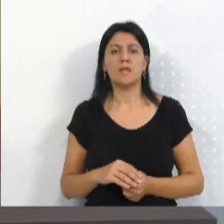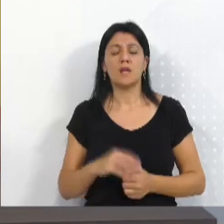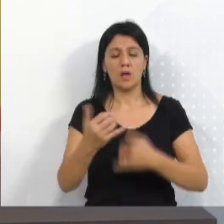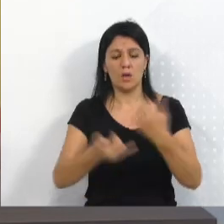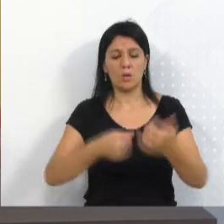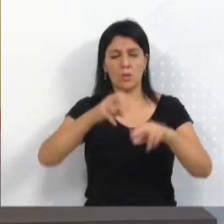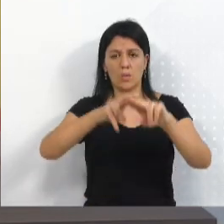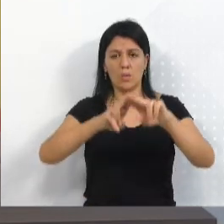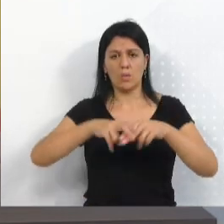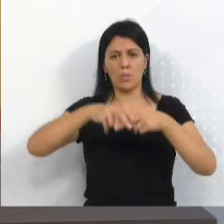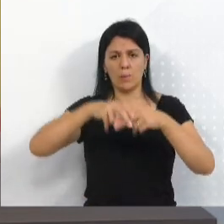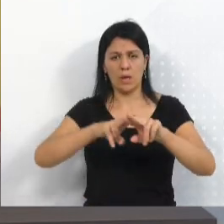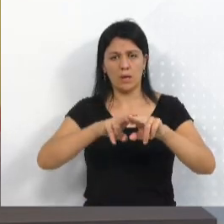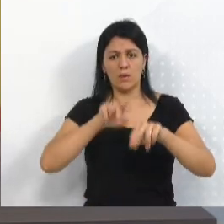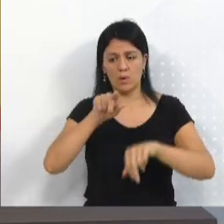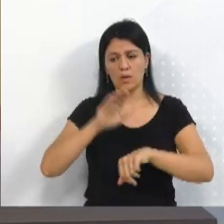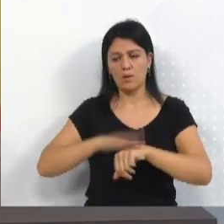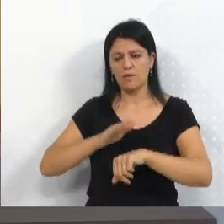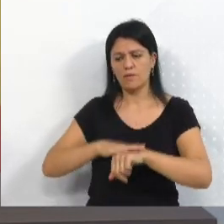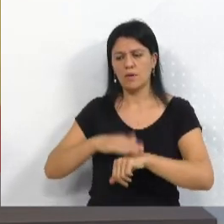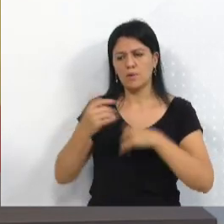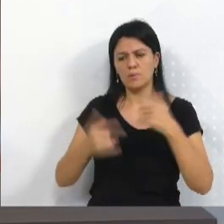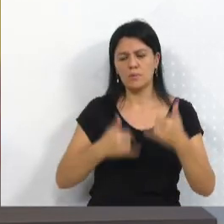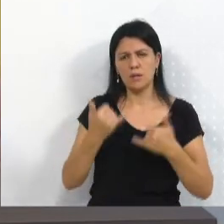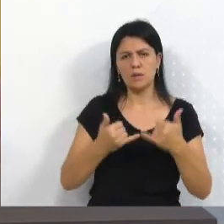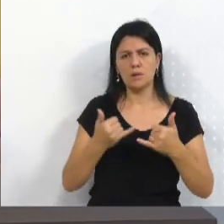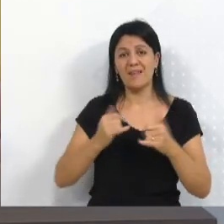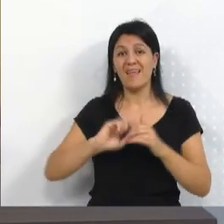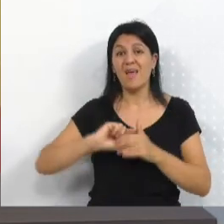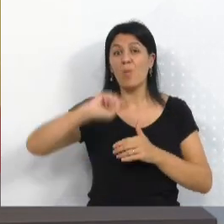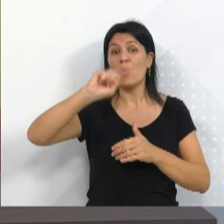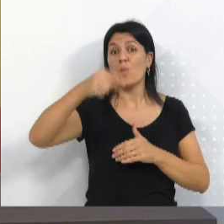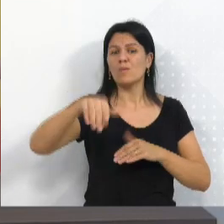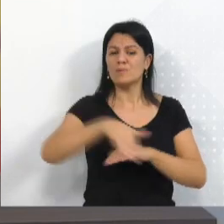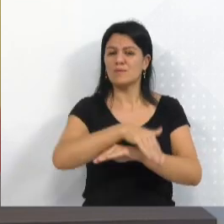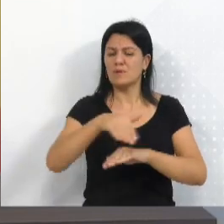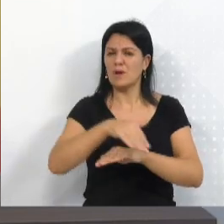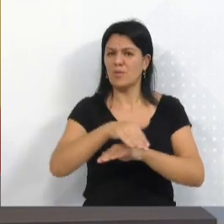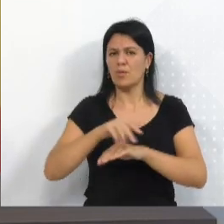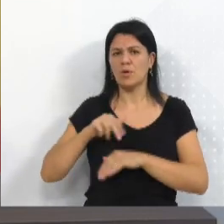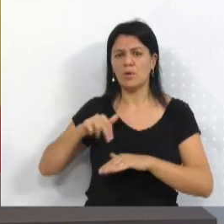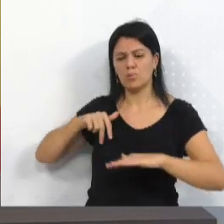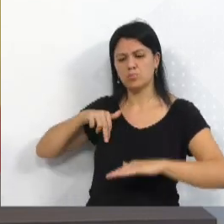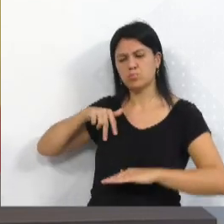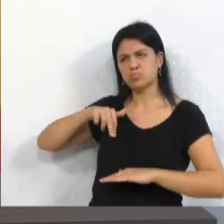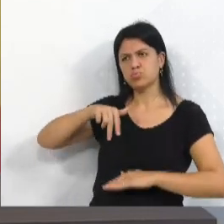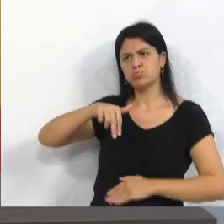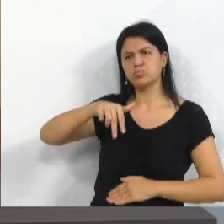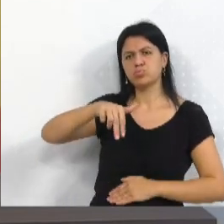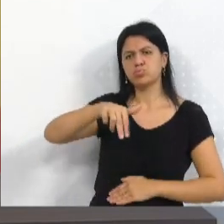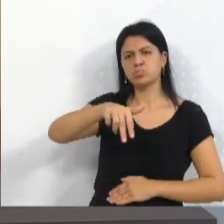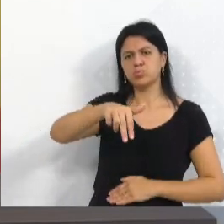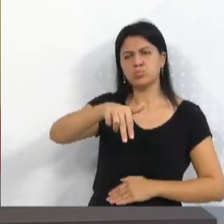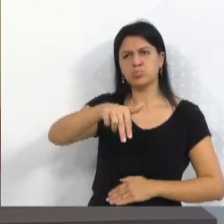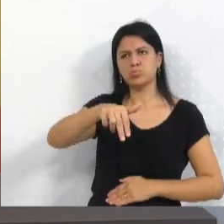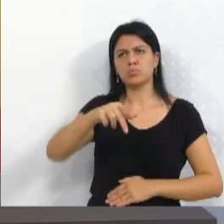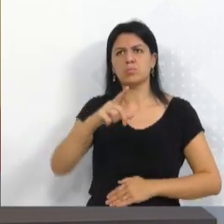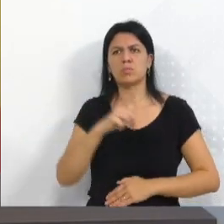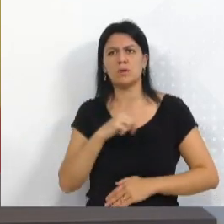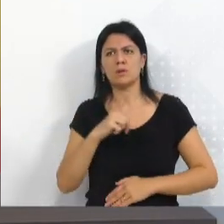parquinho onde elas ficam onde elas fazem atividades delas é do outro lado da rua e para elas chegarem no outro lado tem